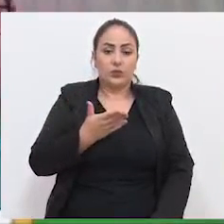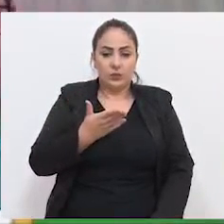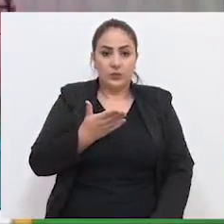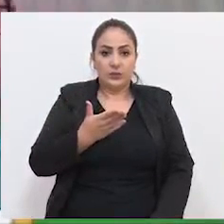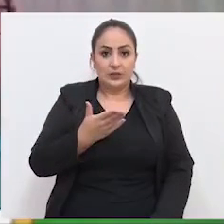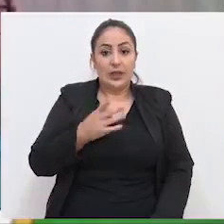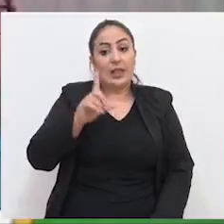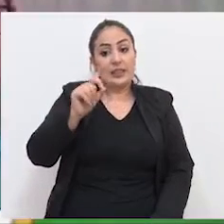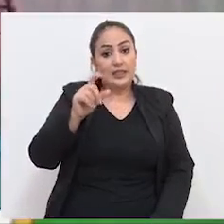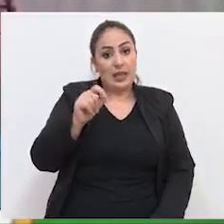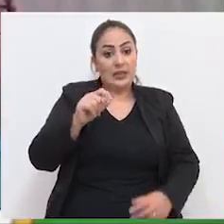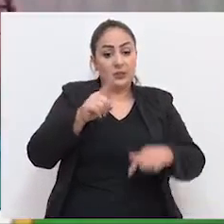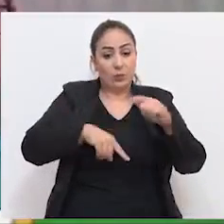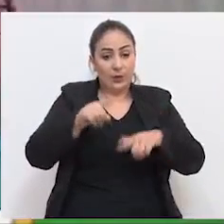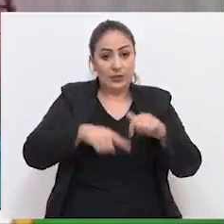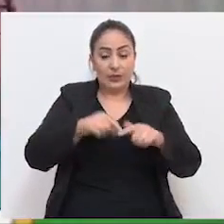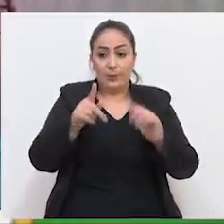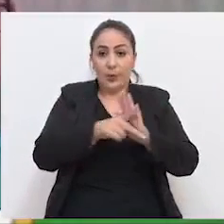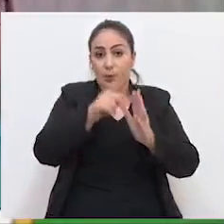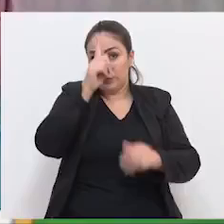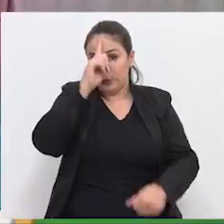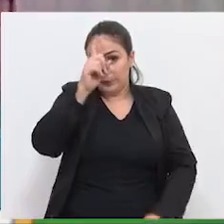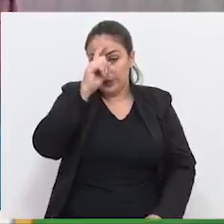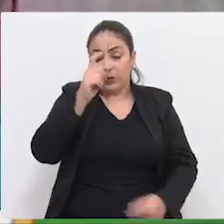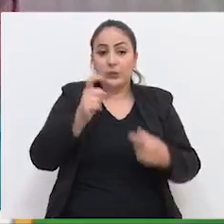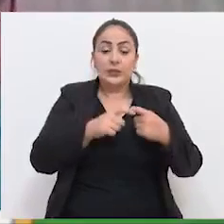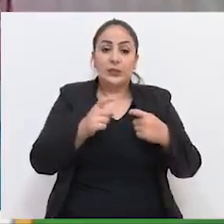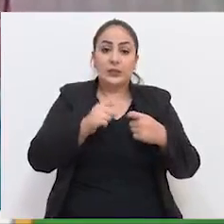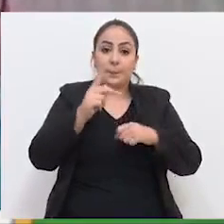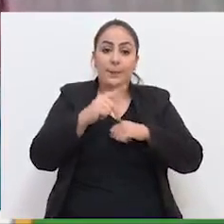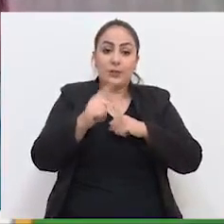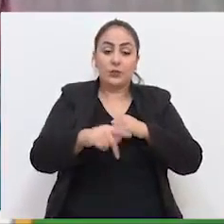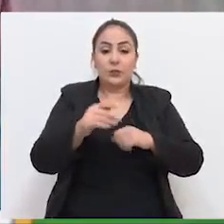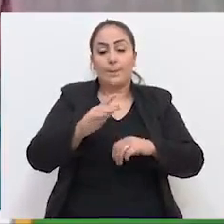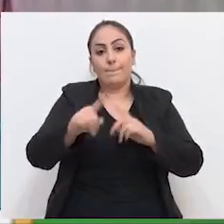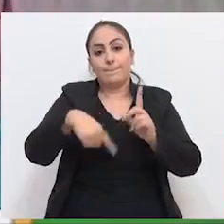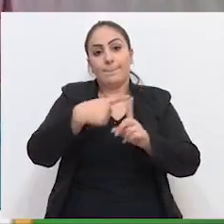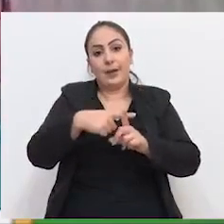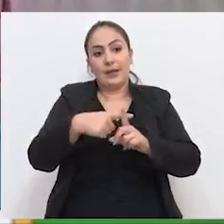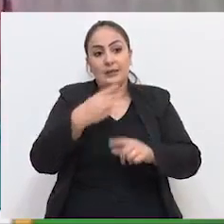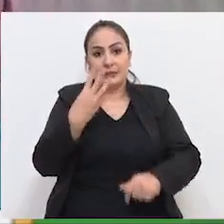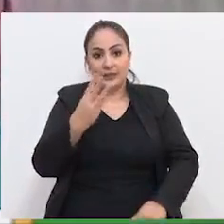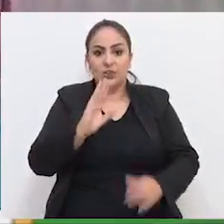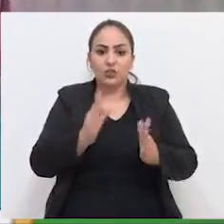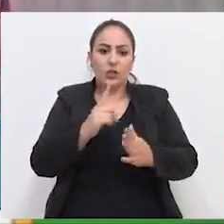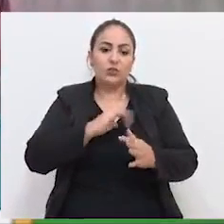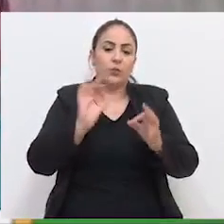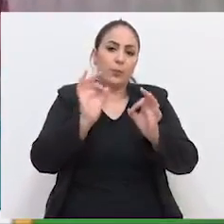leitos, 10 com equipamentos para o Hospital de Clínicas de Passo Fundo, mais